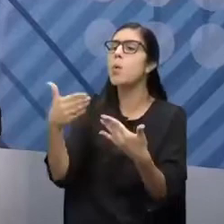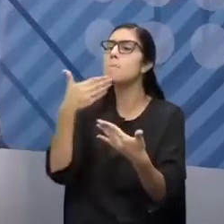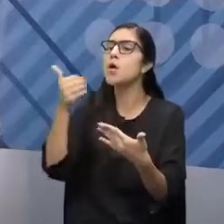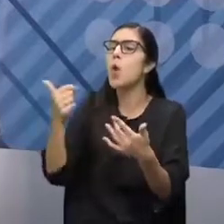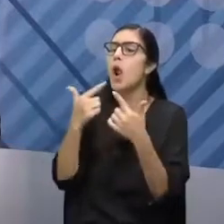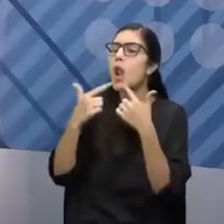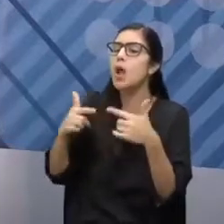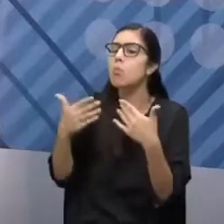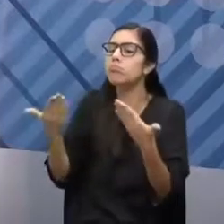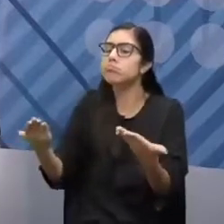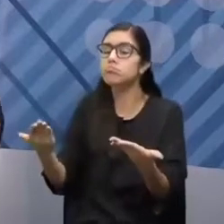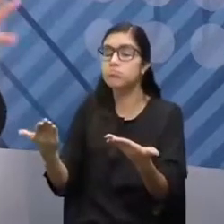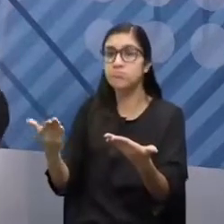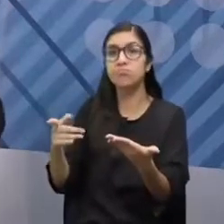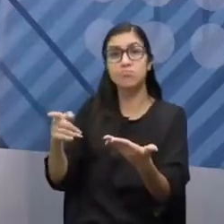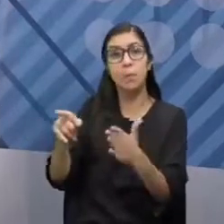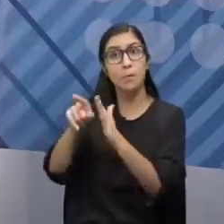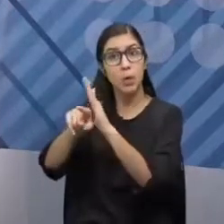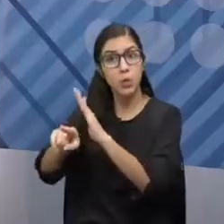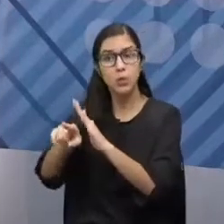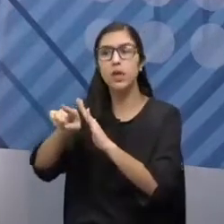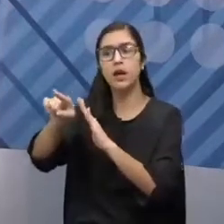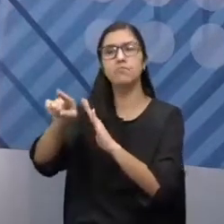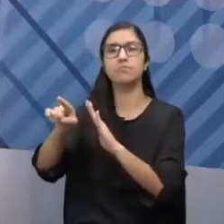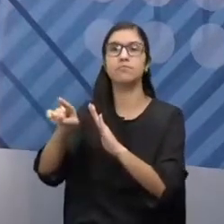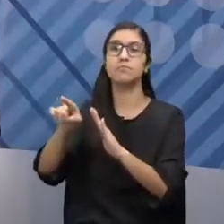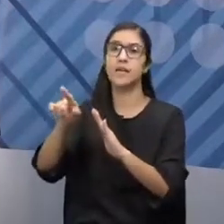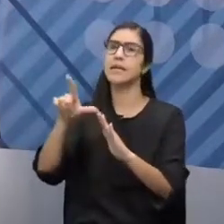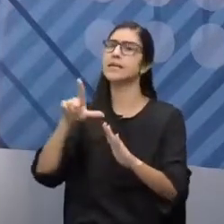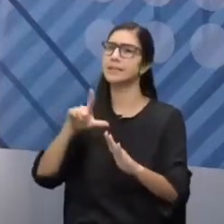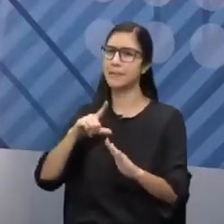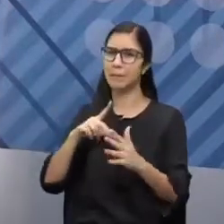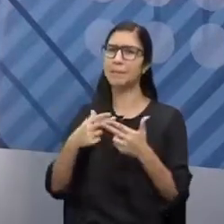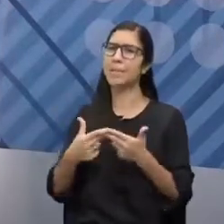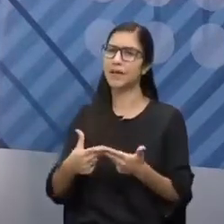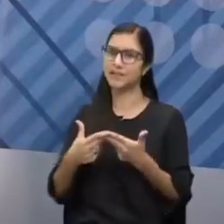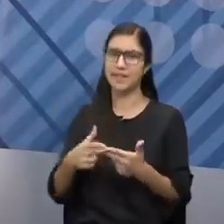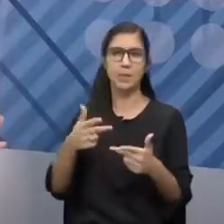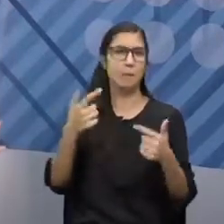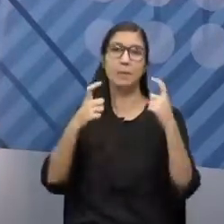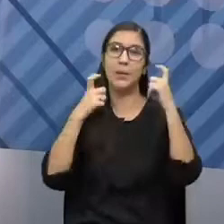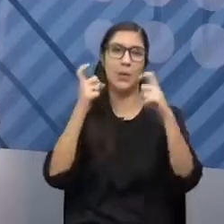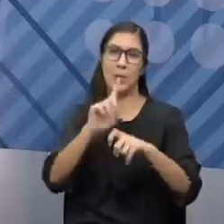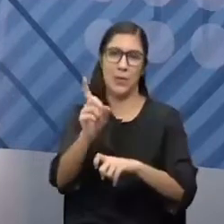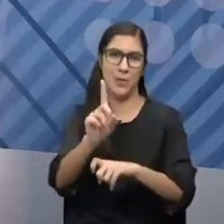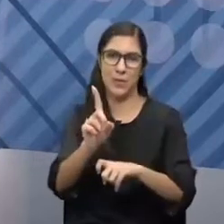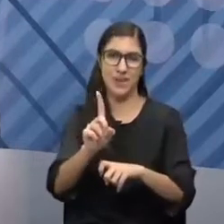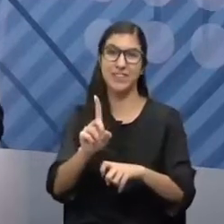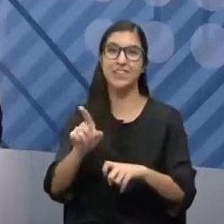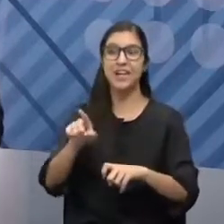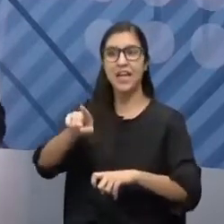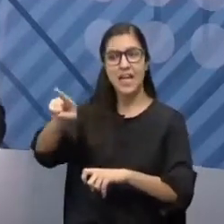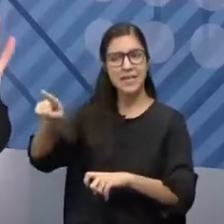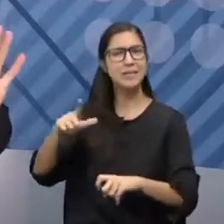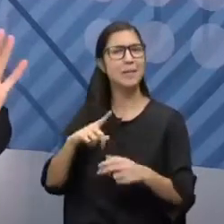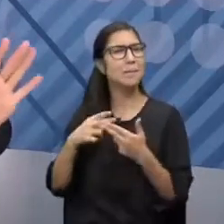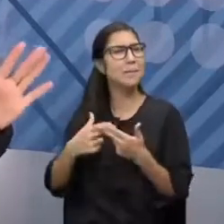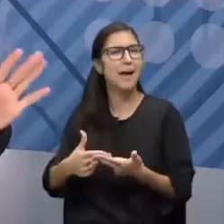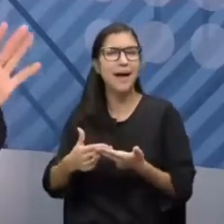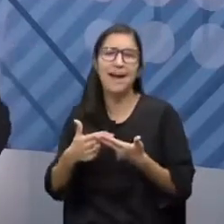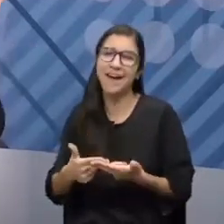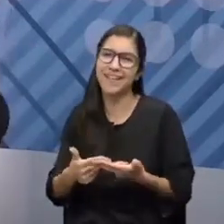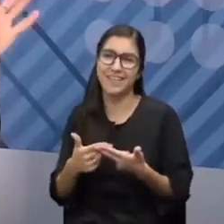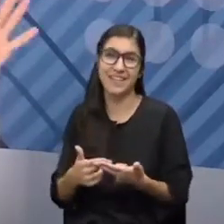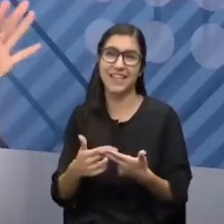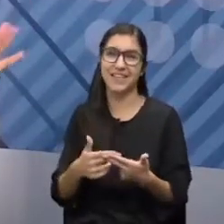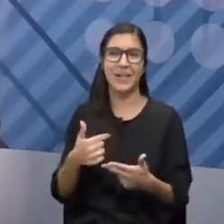você souber, você pode desempenhar, porque eles têm muita paciência, certo? Não se preocupem, eles têm toda a paciência do mundo. Eu